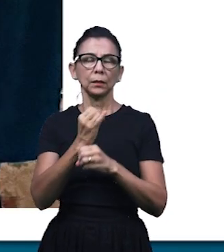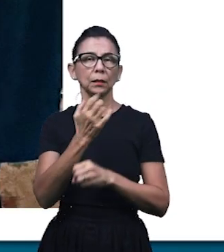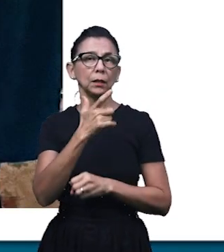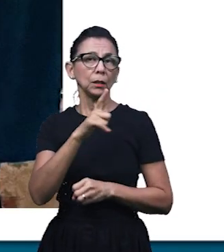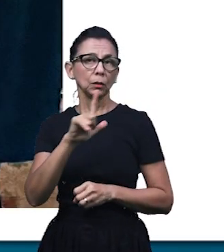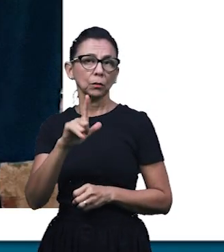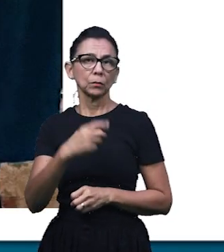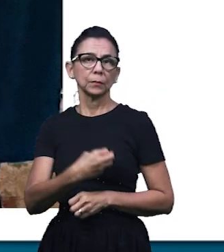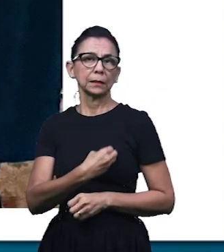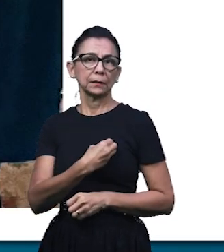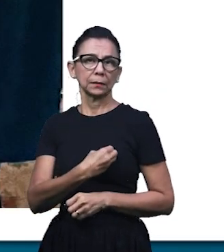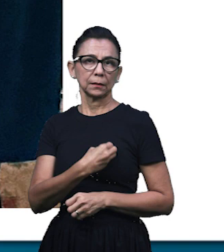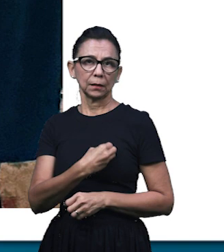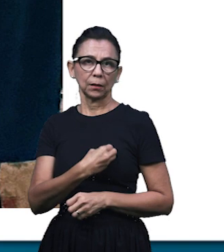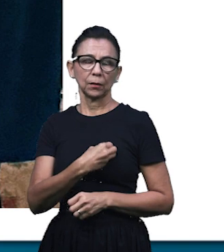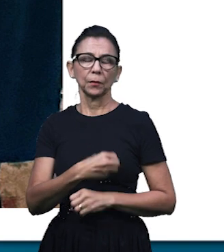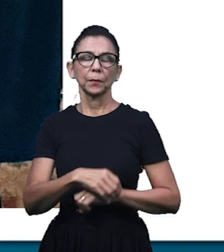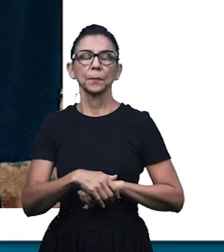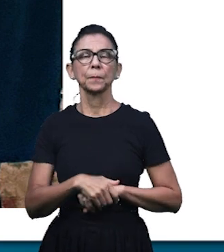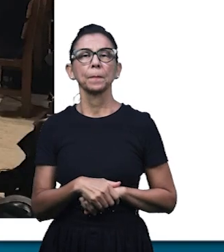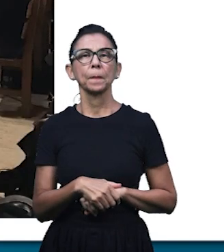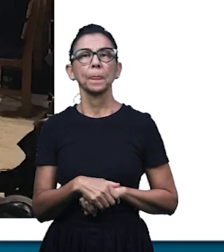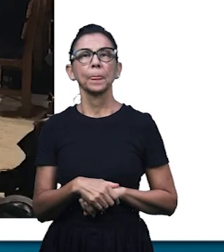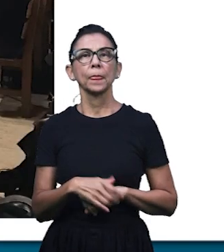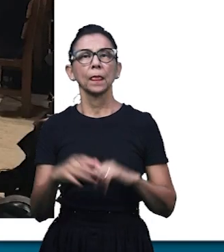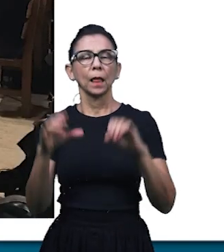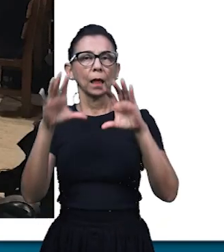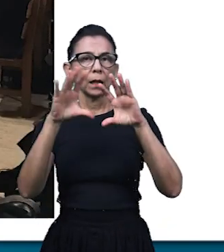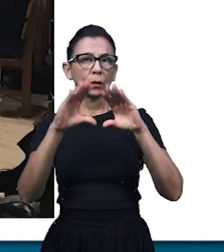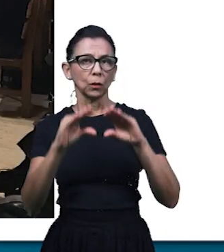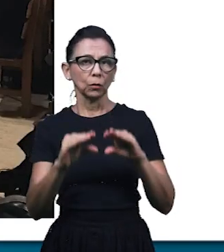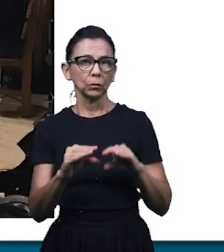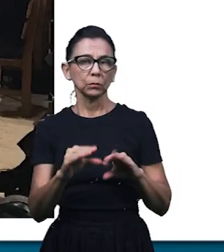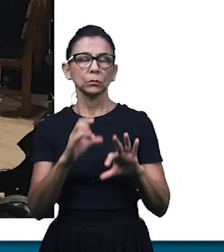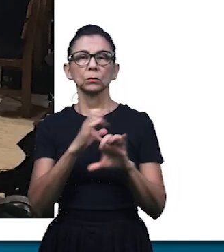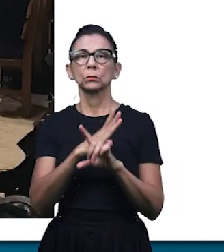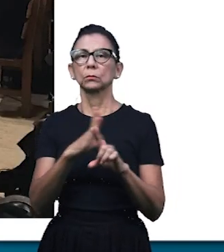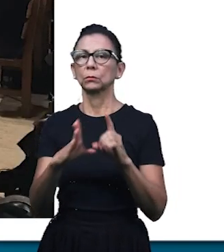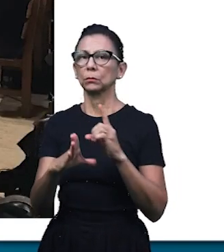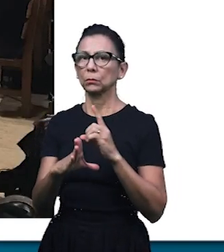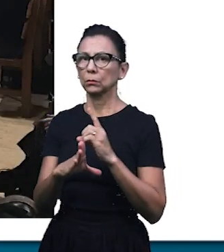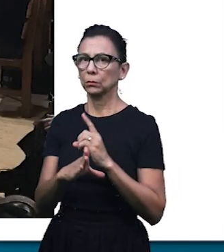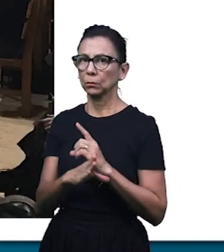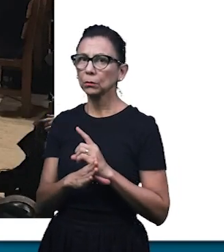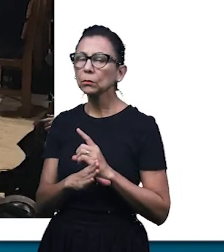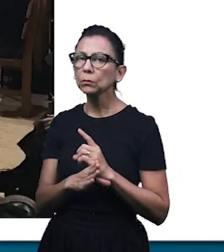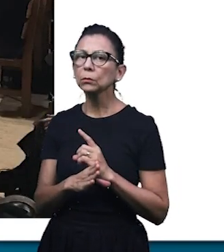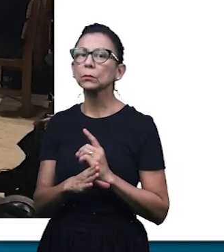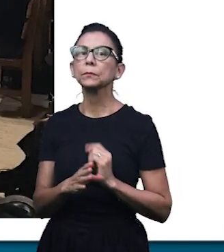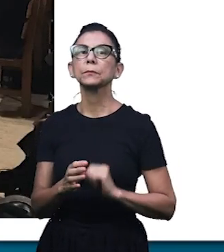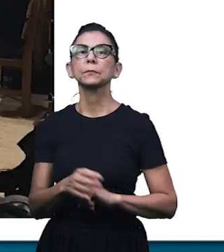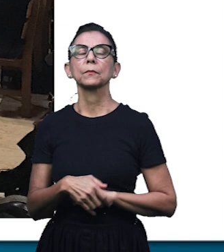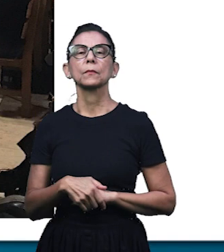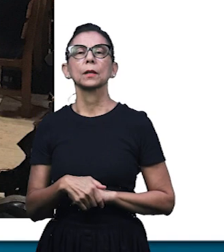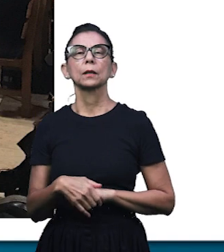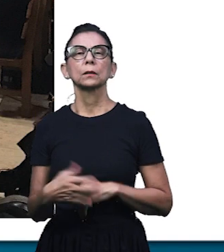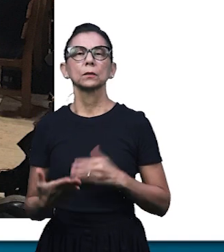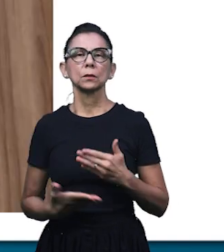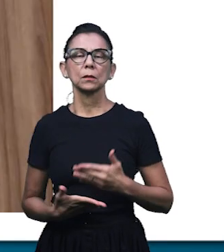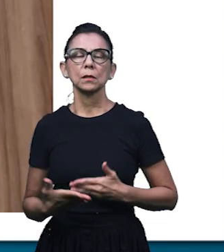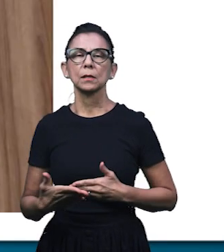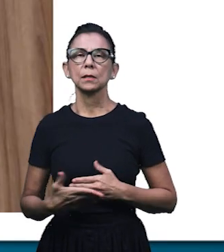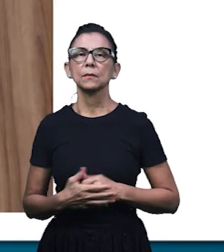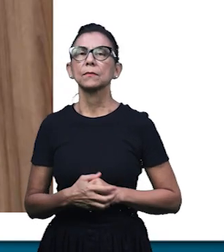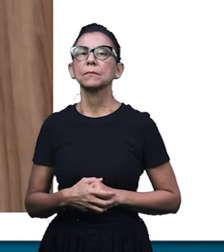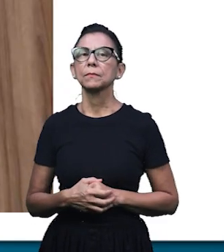finalizar o dia de bênção, à noite foi realizado um culto e os irmãos puderam desfrutar das bênçãos,